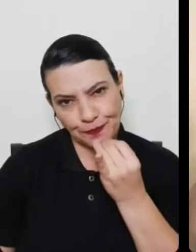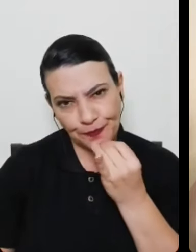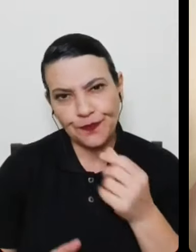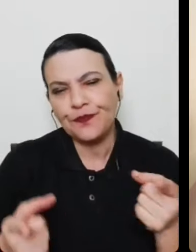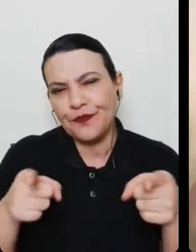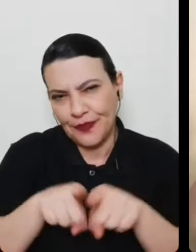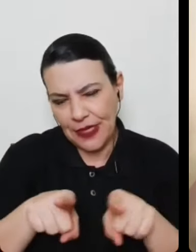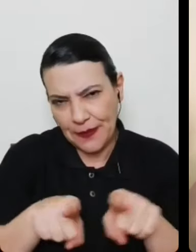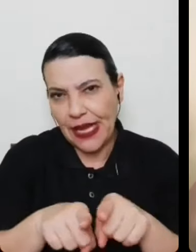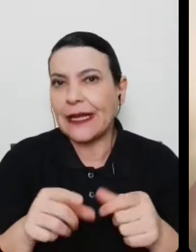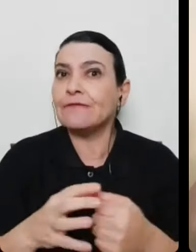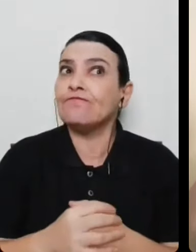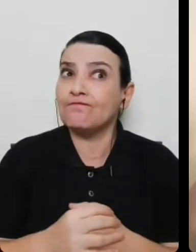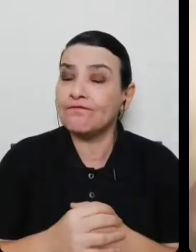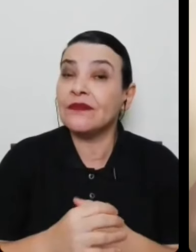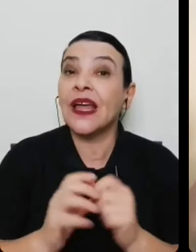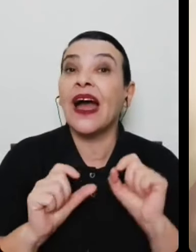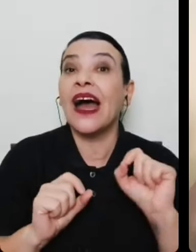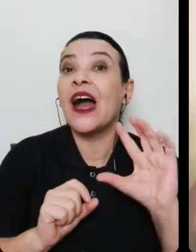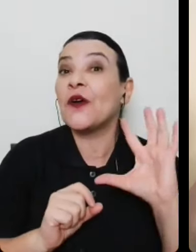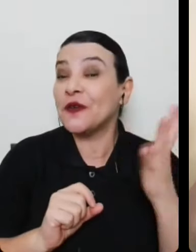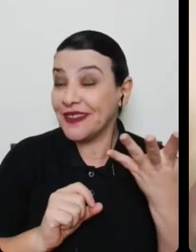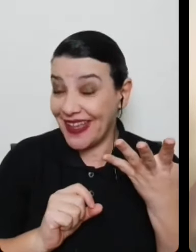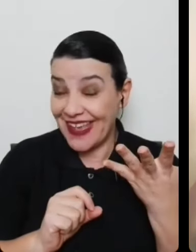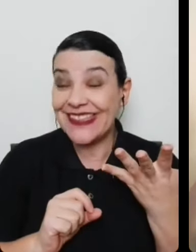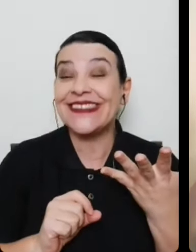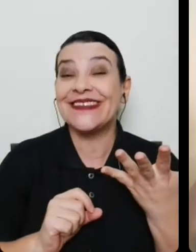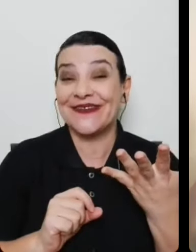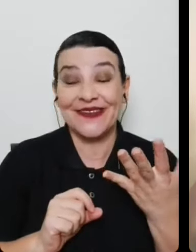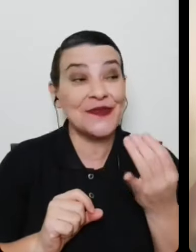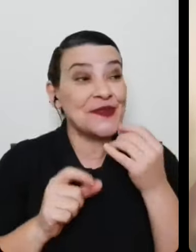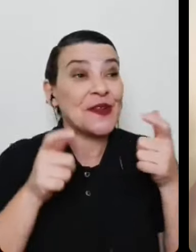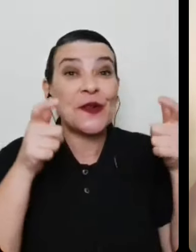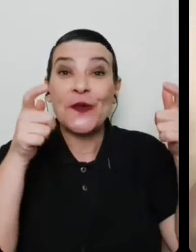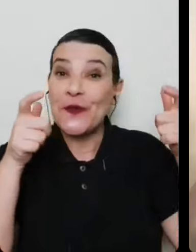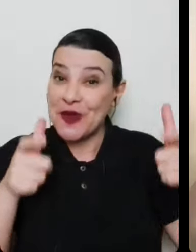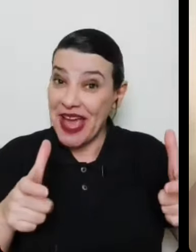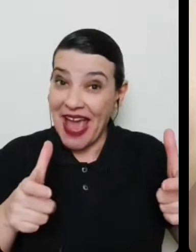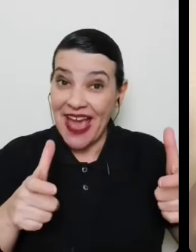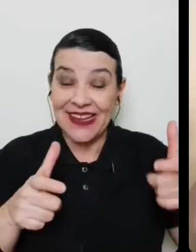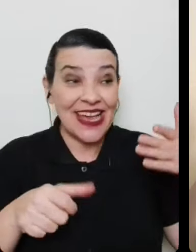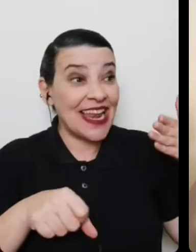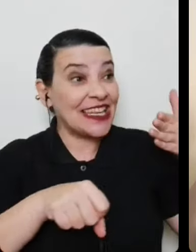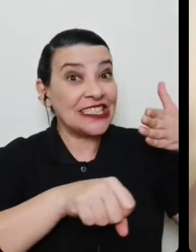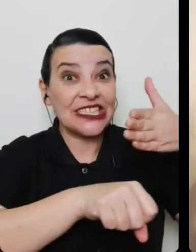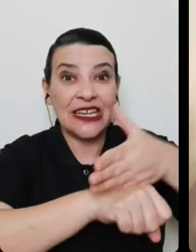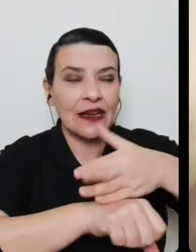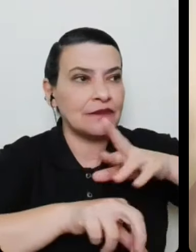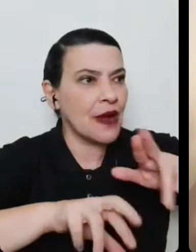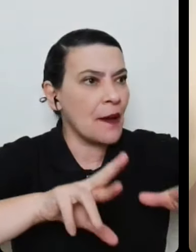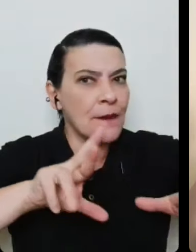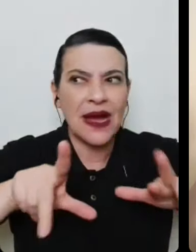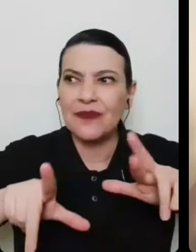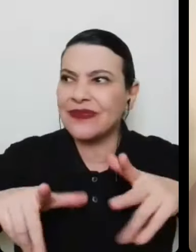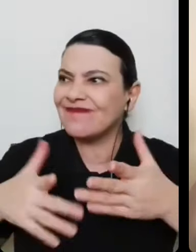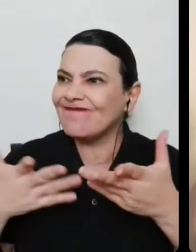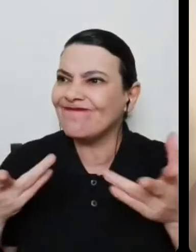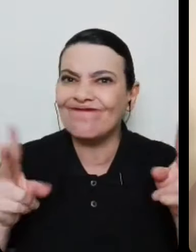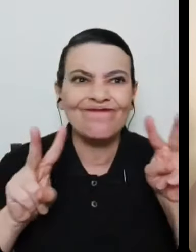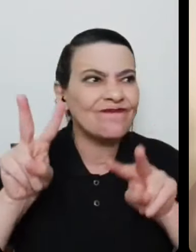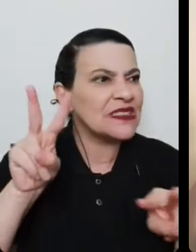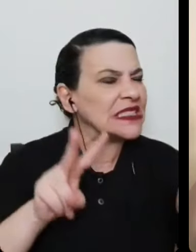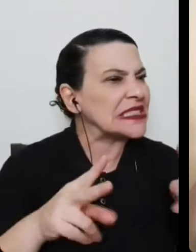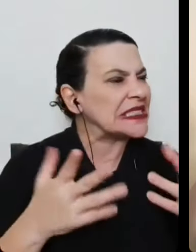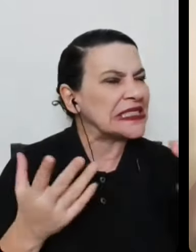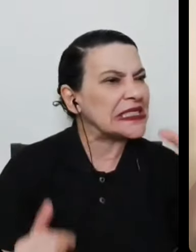também, ela passa por essa experiência. Quer dizer, ela está num espaço cheio de coisas e ela não entende muito do